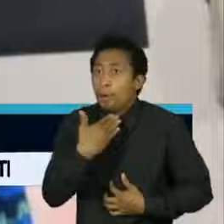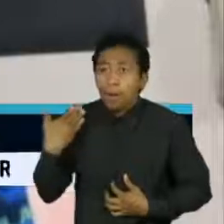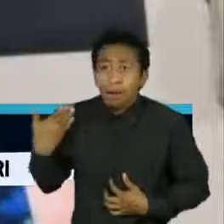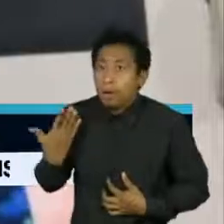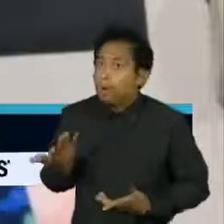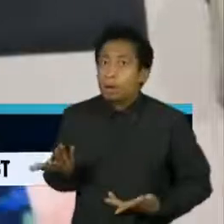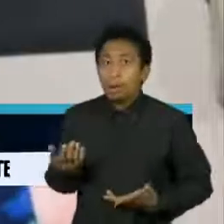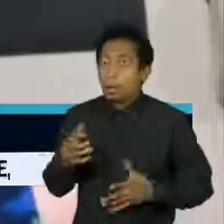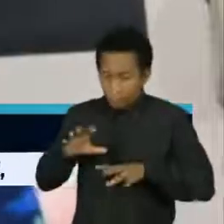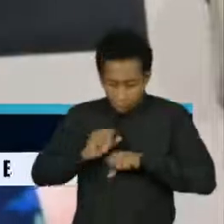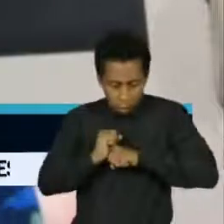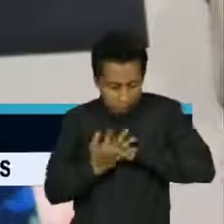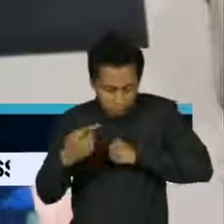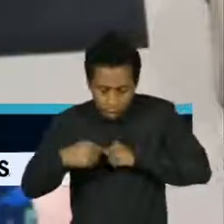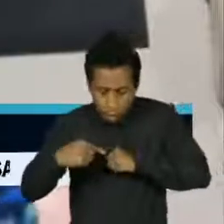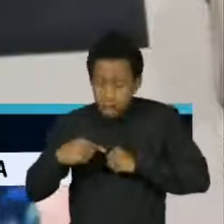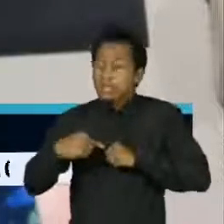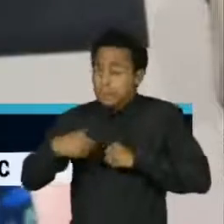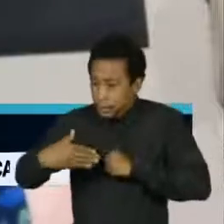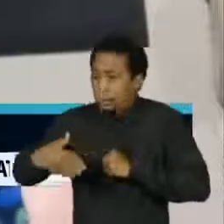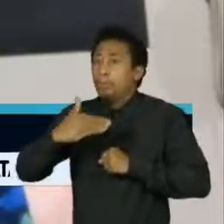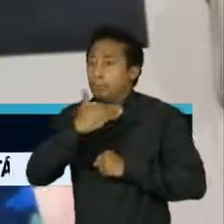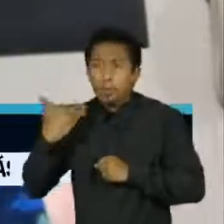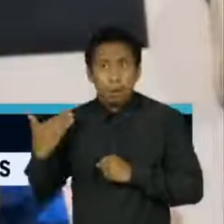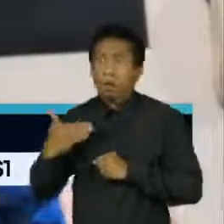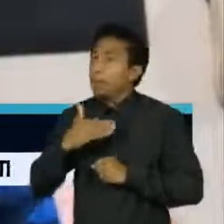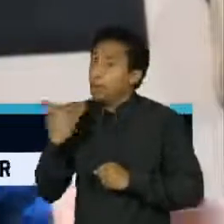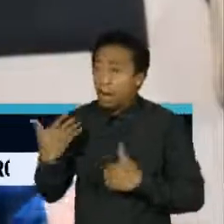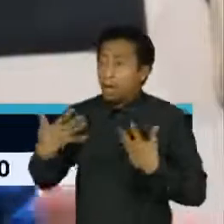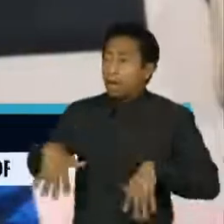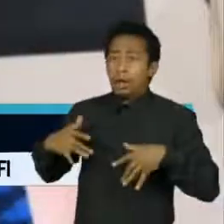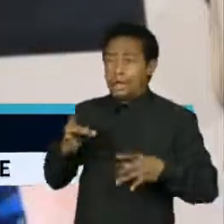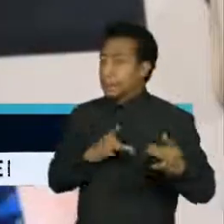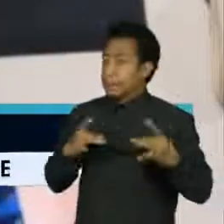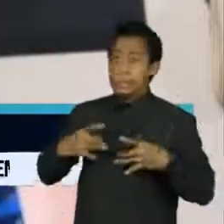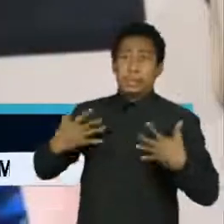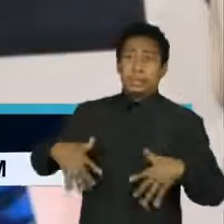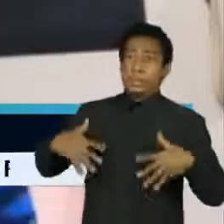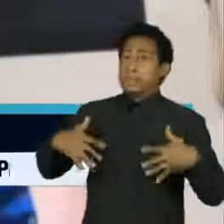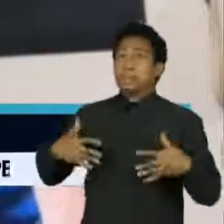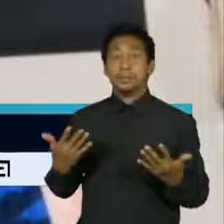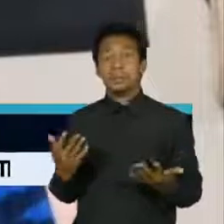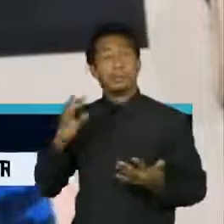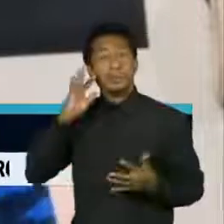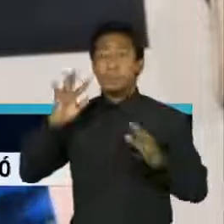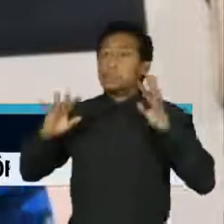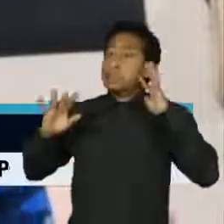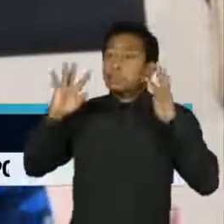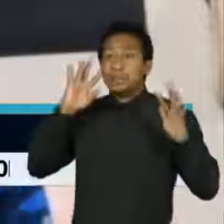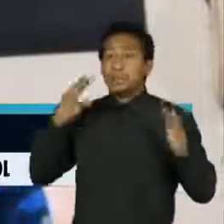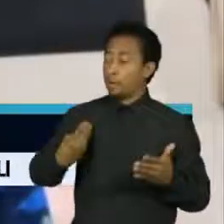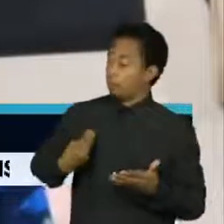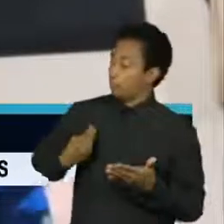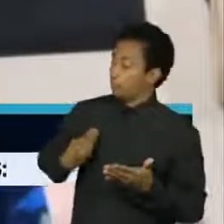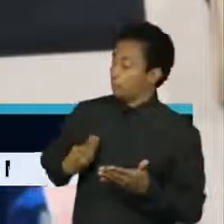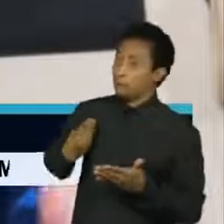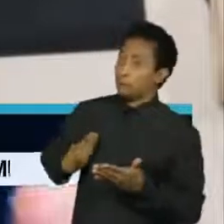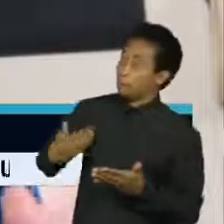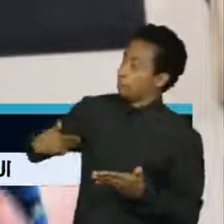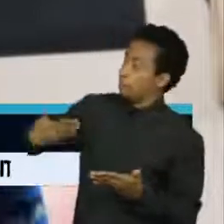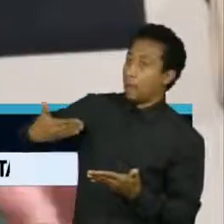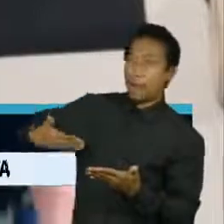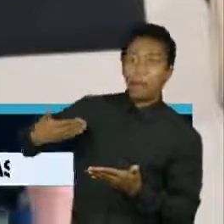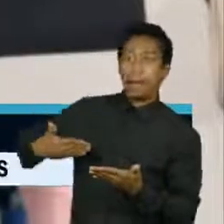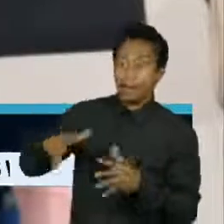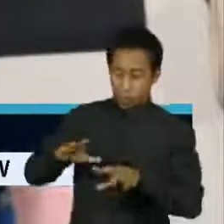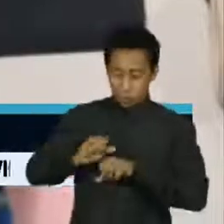Covid, eu ia morrer de qualquer forma. Para que, que eu tô nessa vida esse tempo todo e não vou